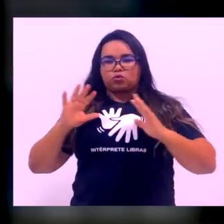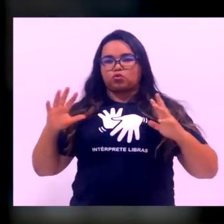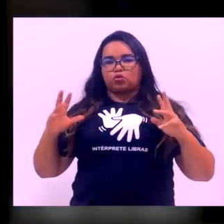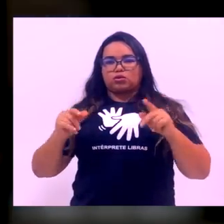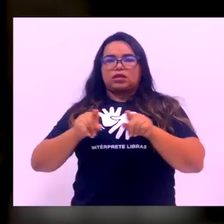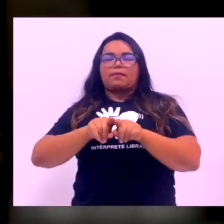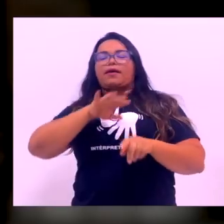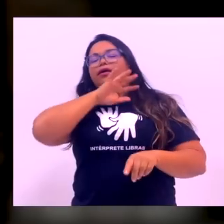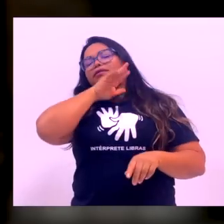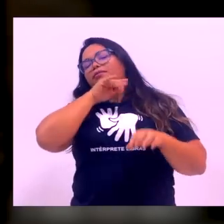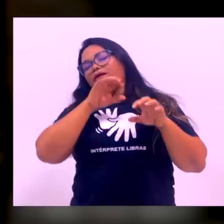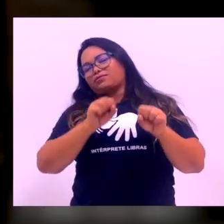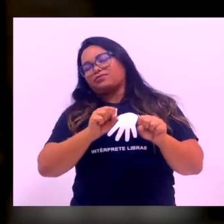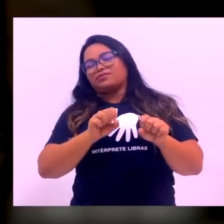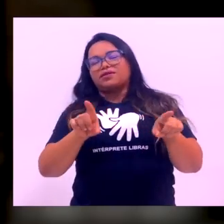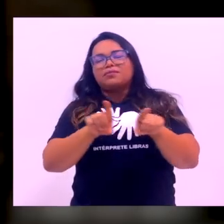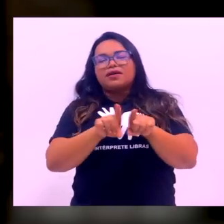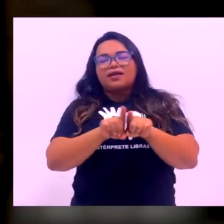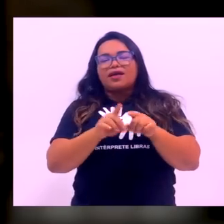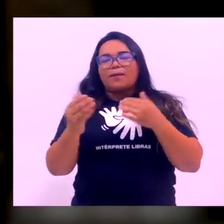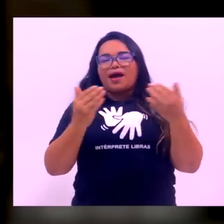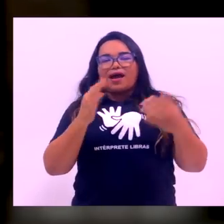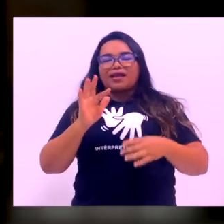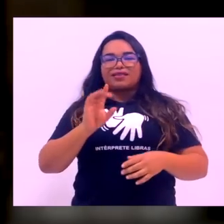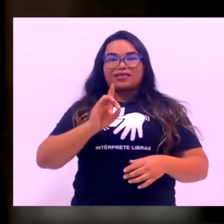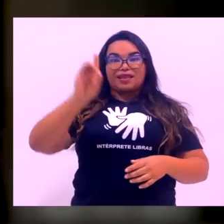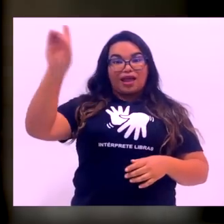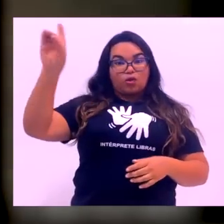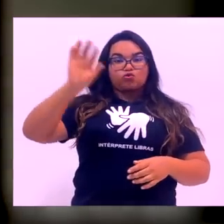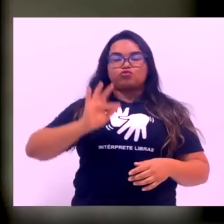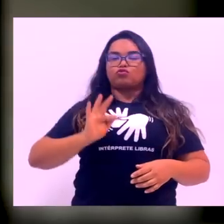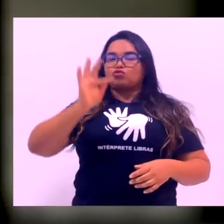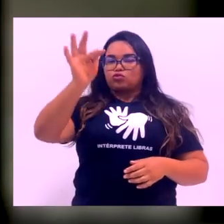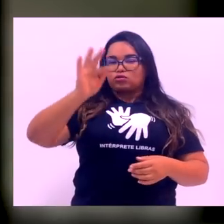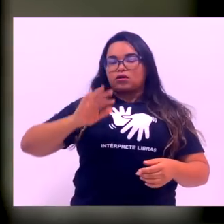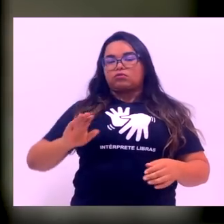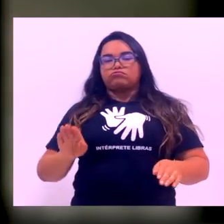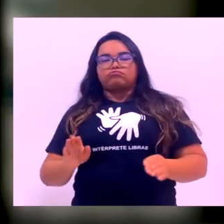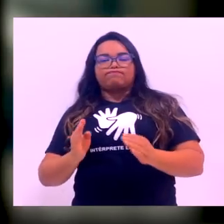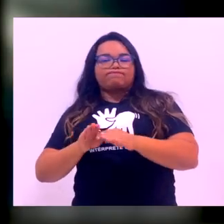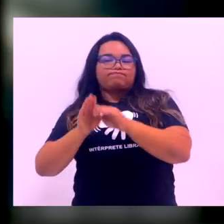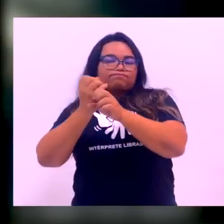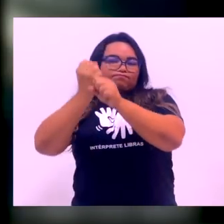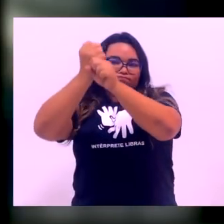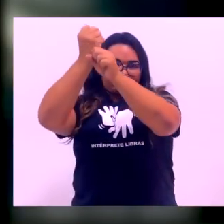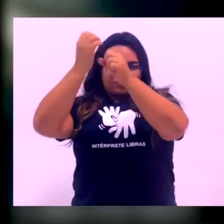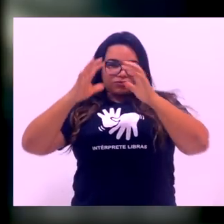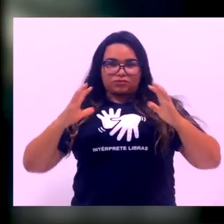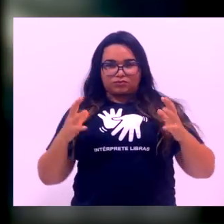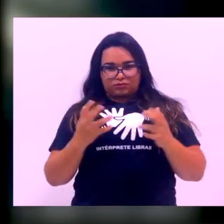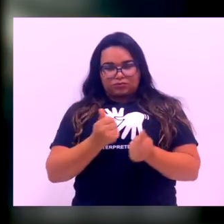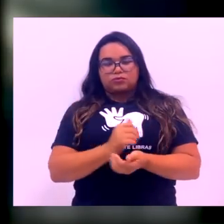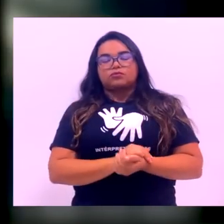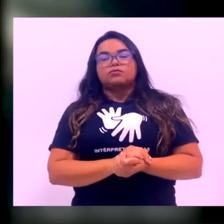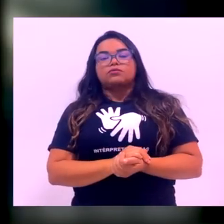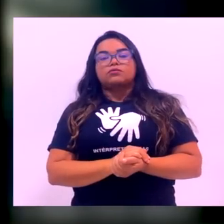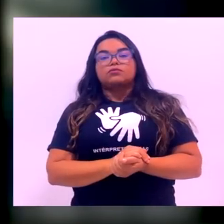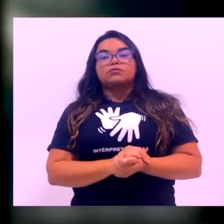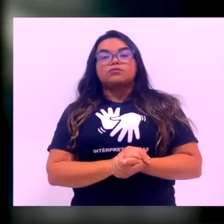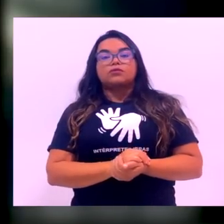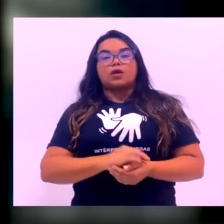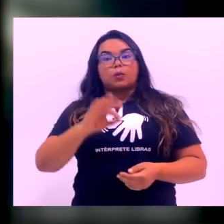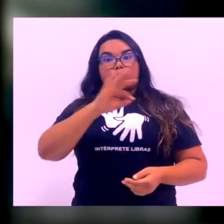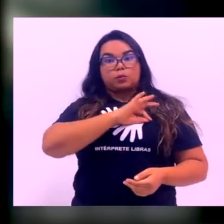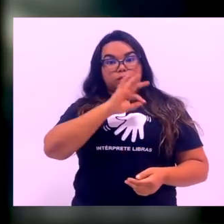preservei a moradia de patos e pombas. Vejam que Deus também vai ser um restaurador de todas as coisas. Os exércitos